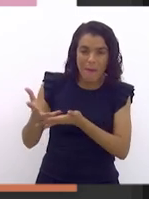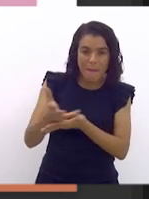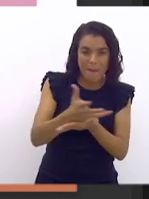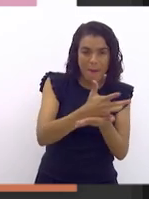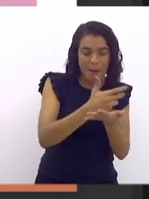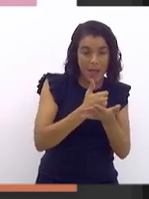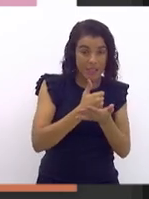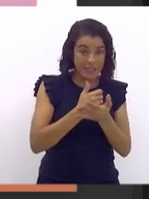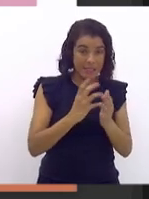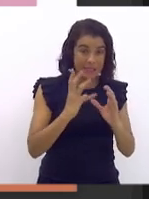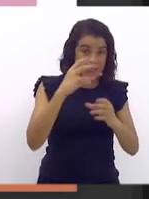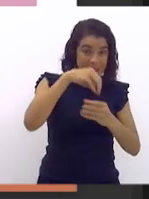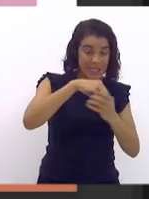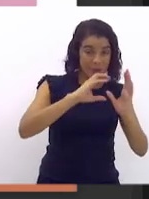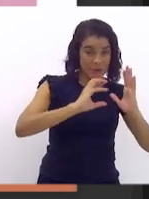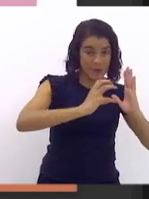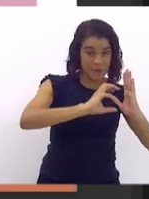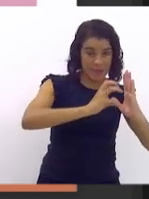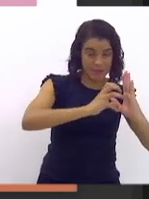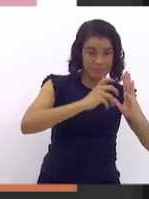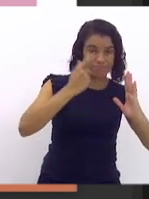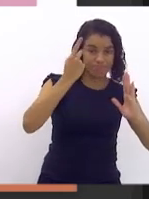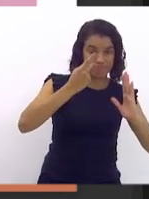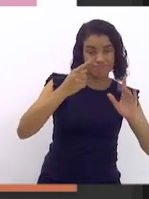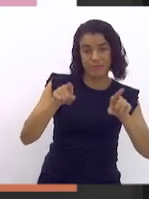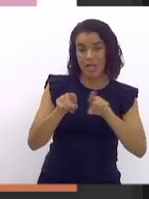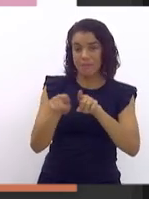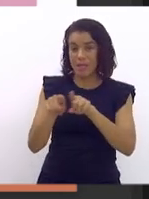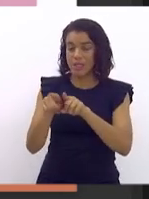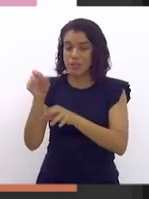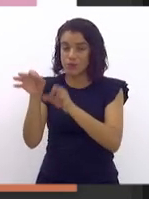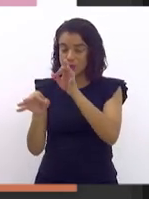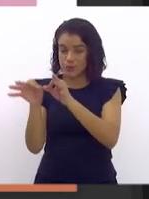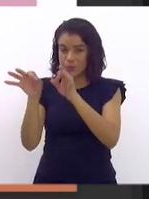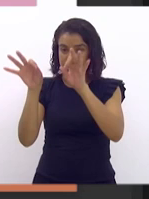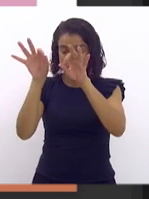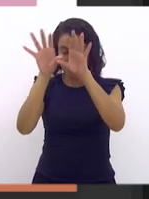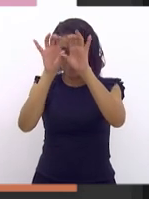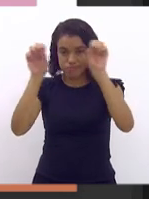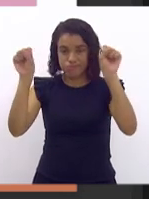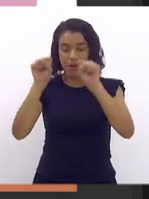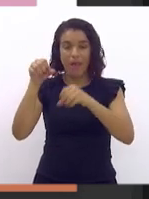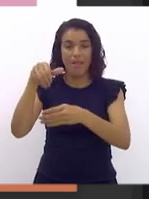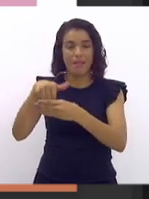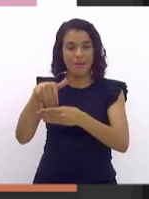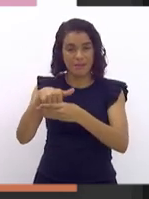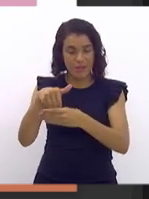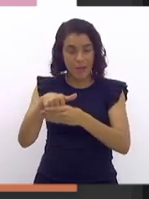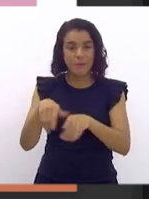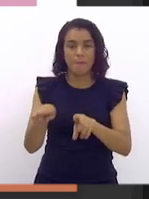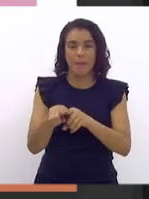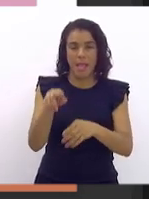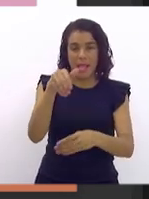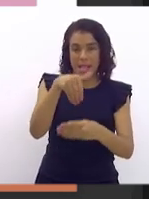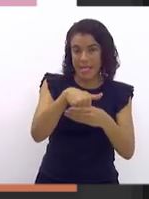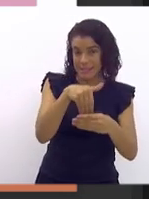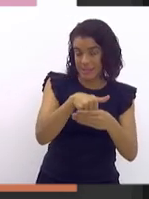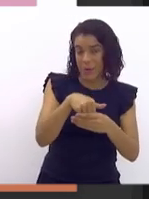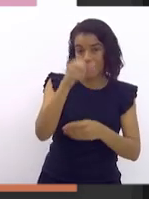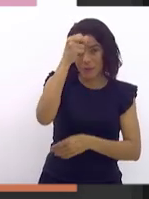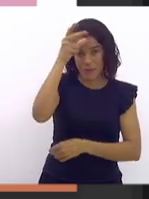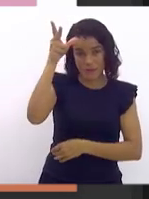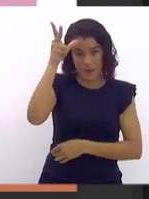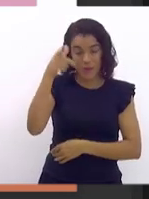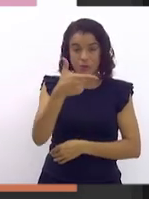dos partidos políticos quanto do sistema de justiça eleitoral, com ênfase tanto nas eleições municipais de 2020, então as